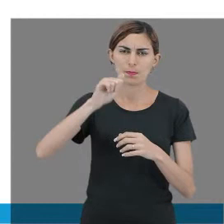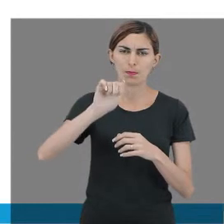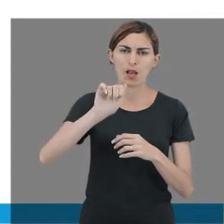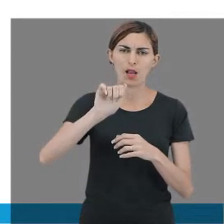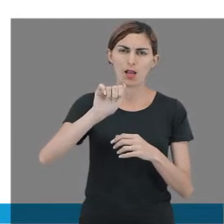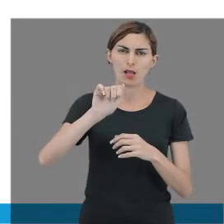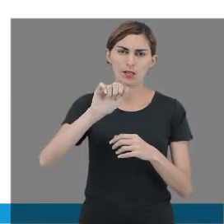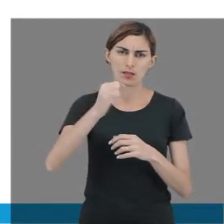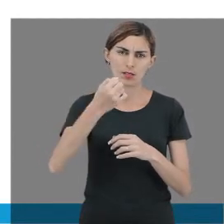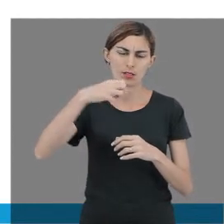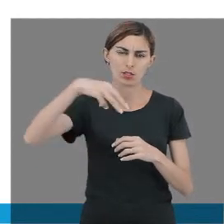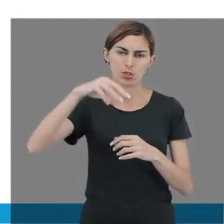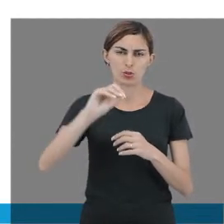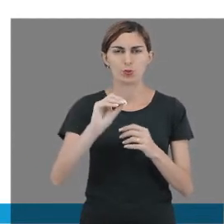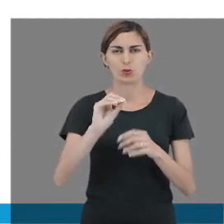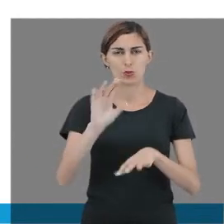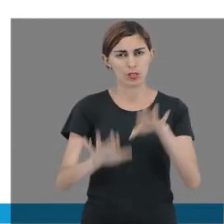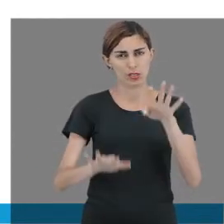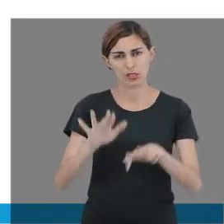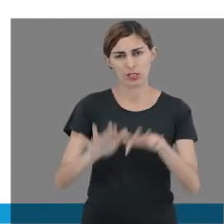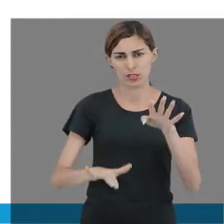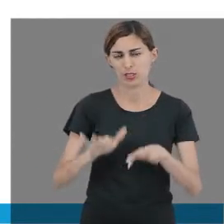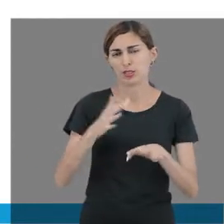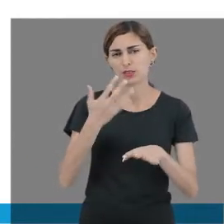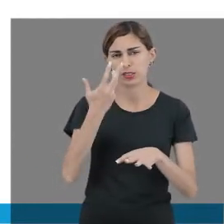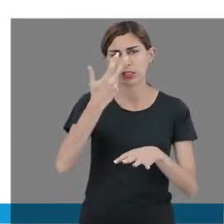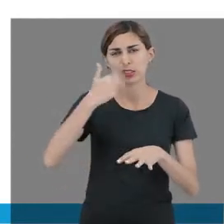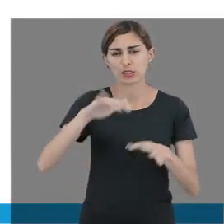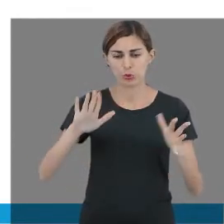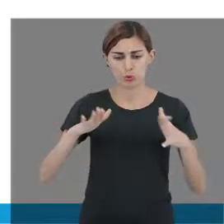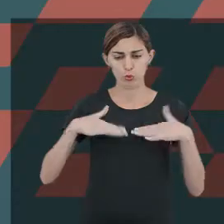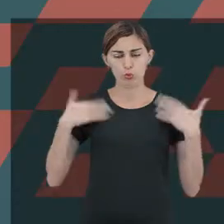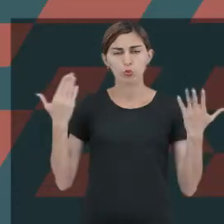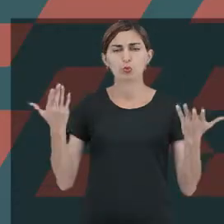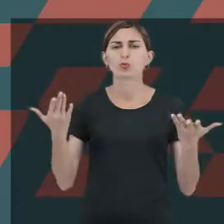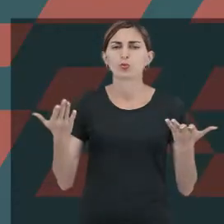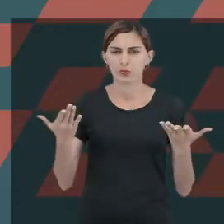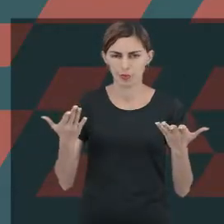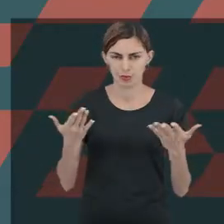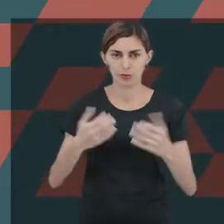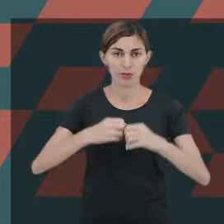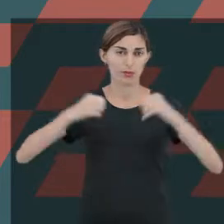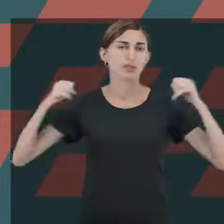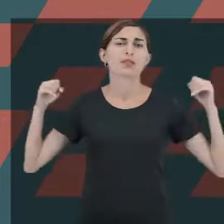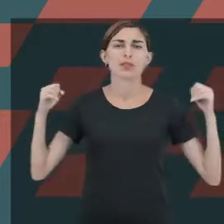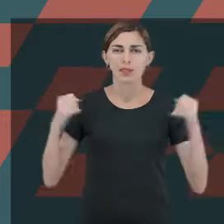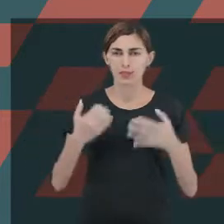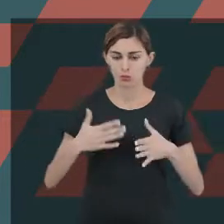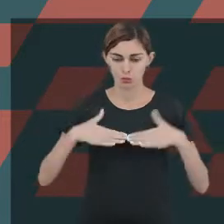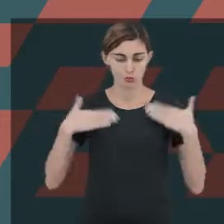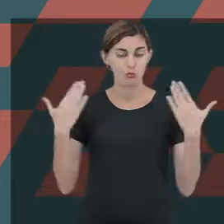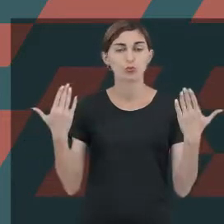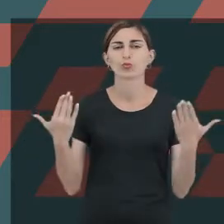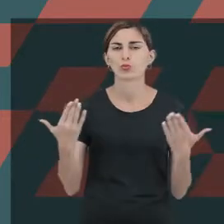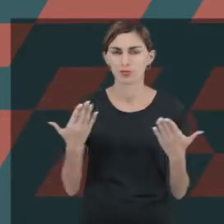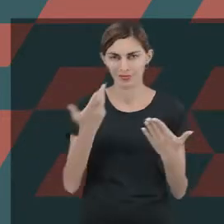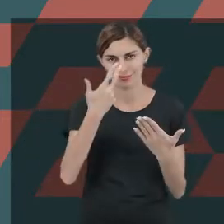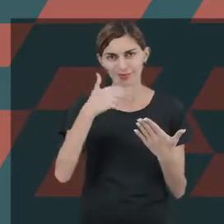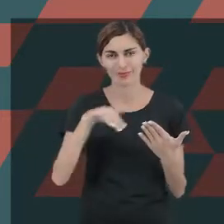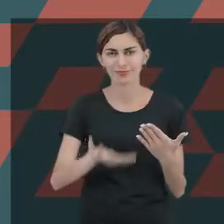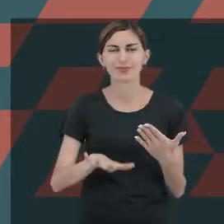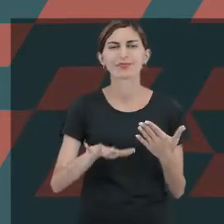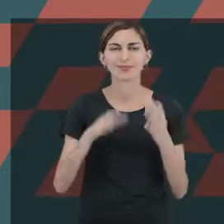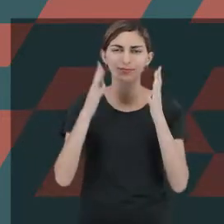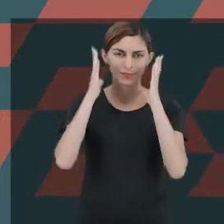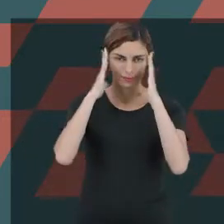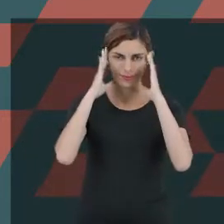Então são crianças que de repente fazem como se fosse um susto, né? E faz um movimento brusco dos braços, às vezes do olho e da cabeça junto,